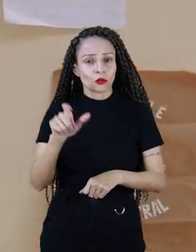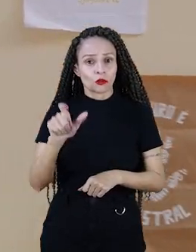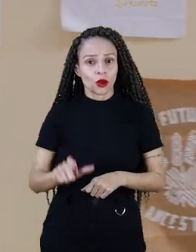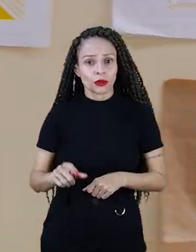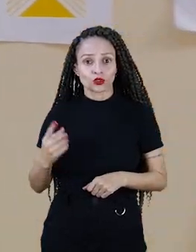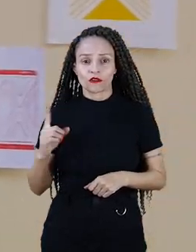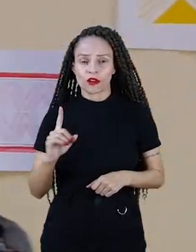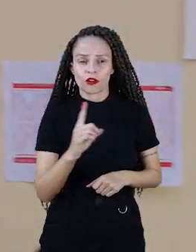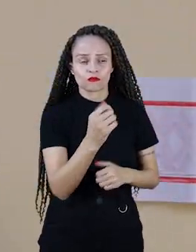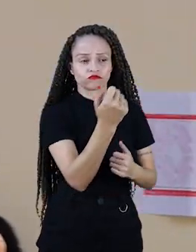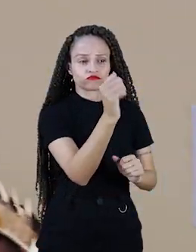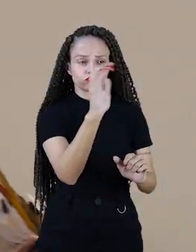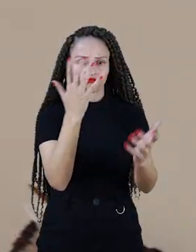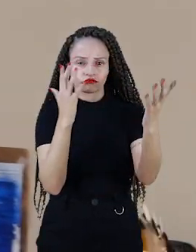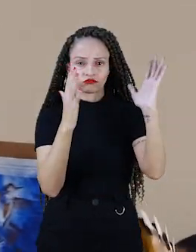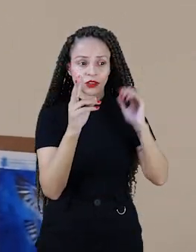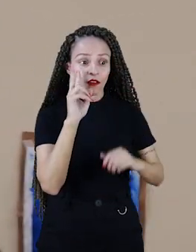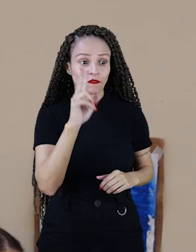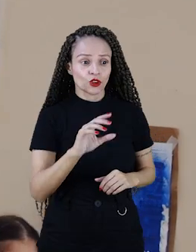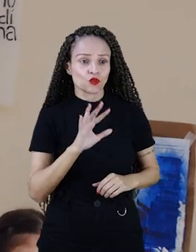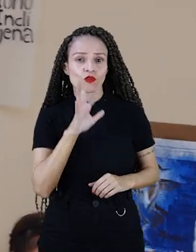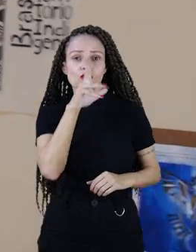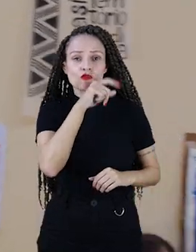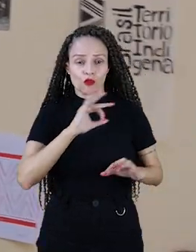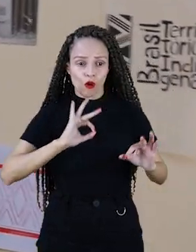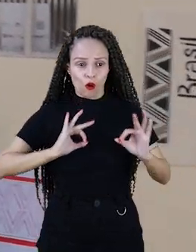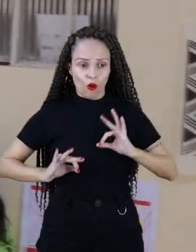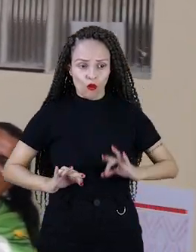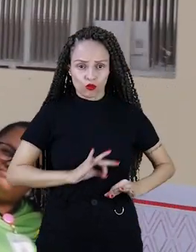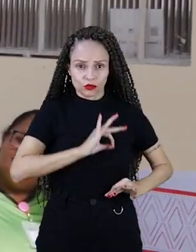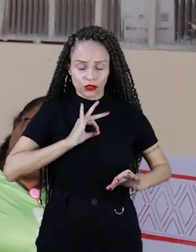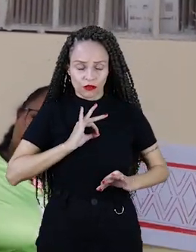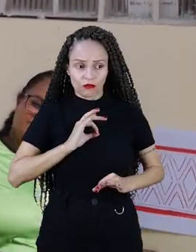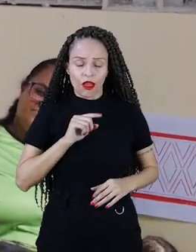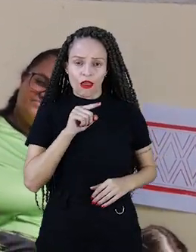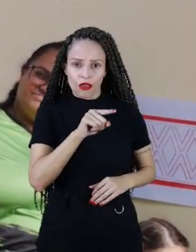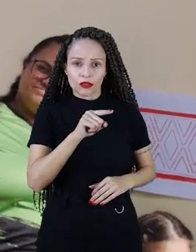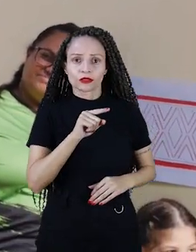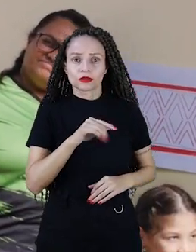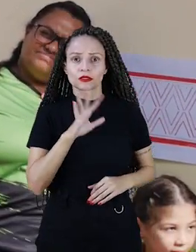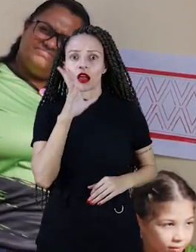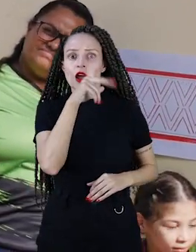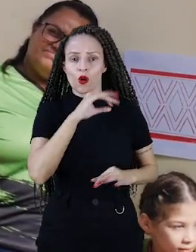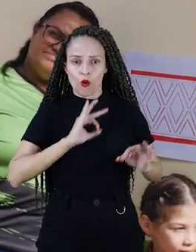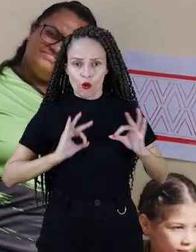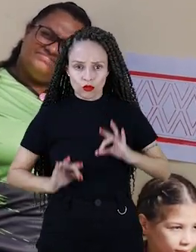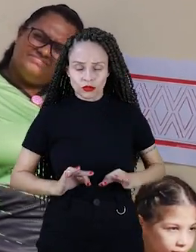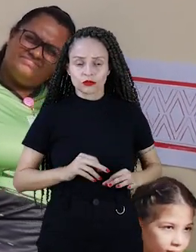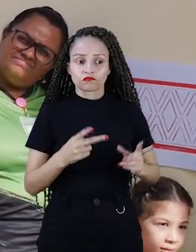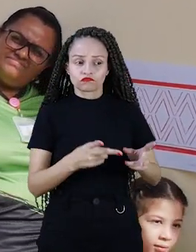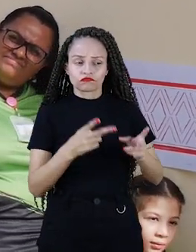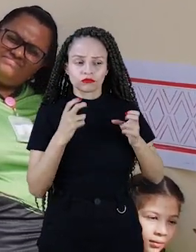saiu para o mato e ela viu uma onça. E aí essa onça, ela notou nessa